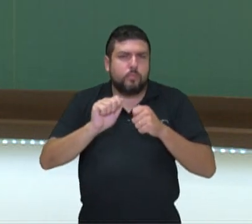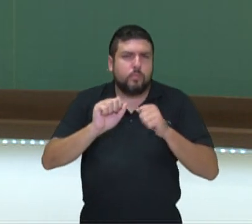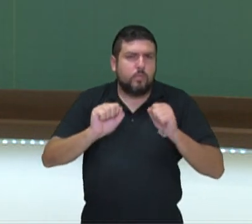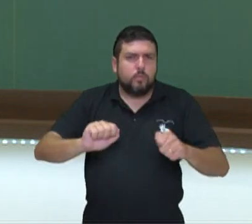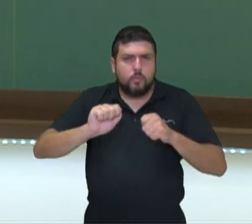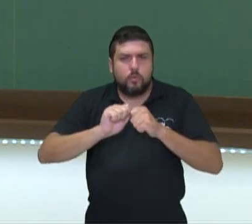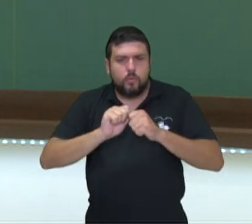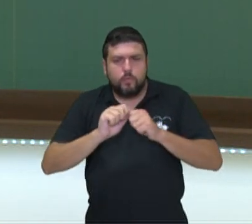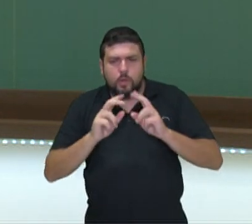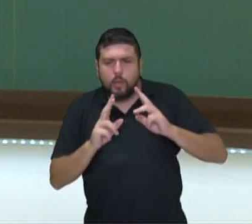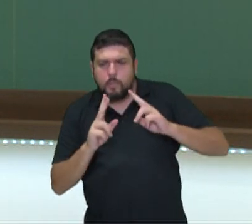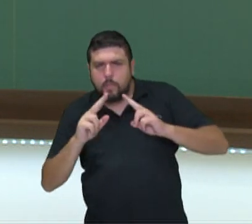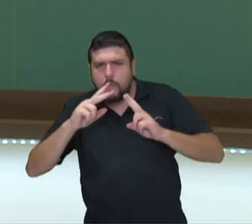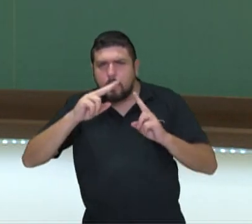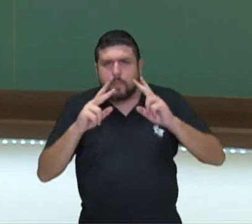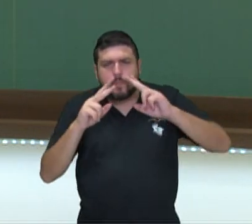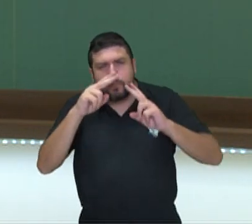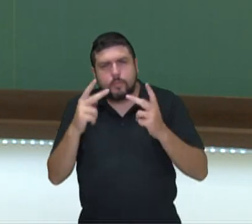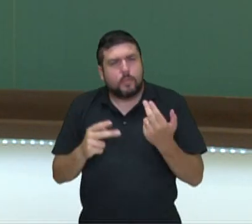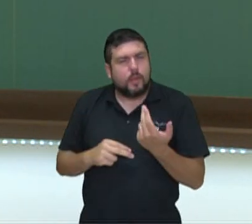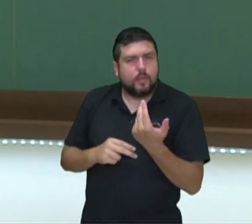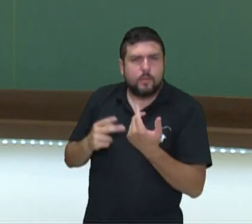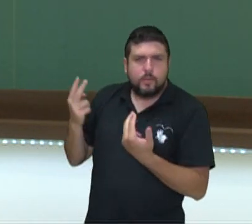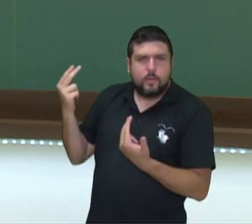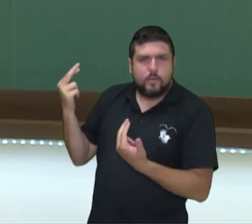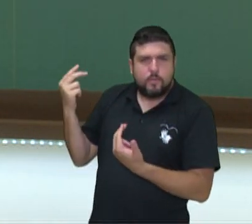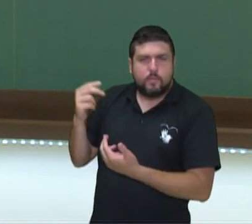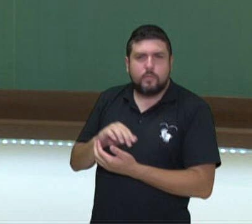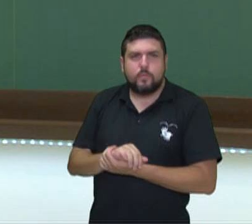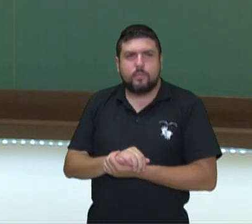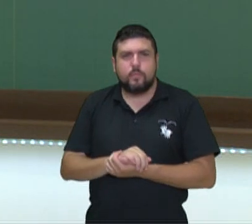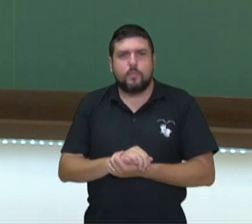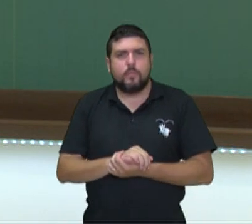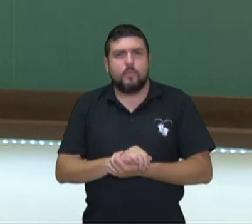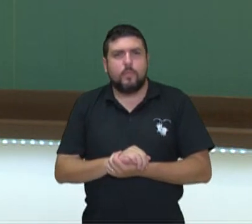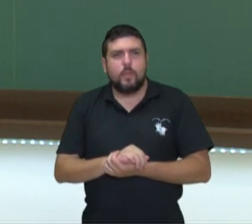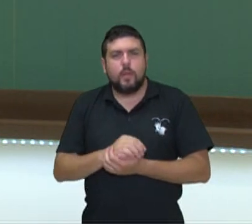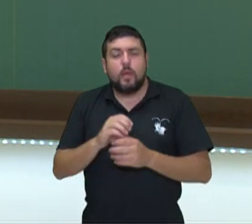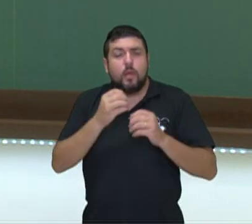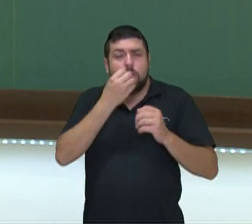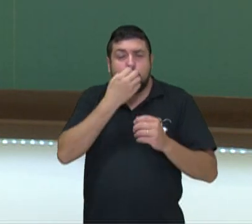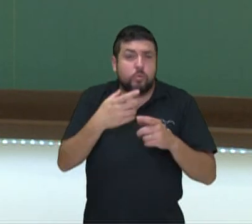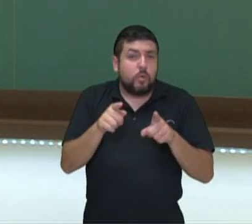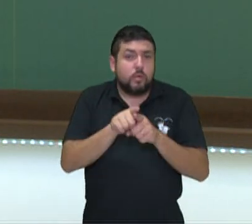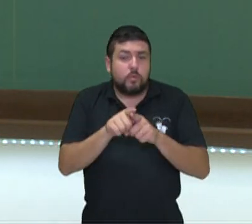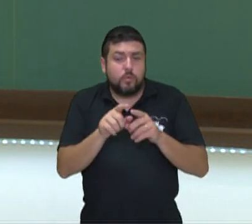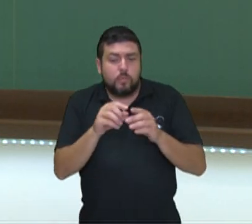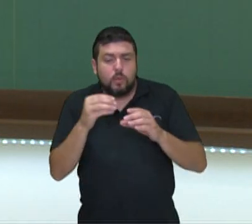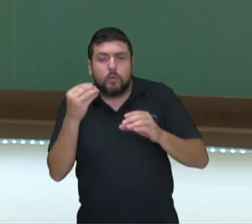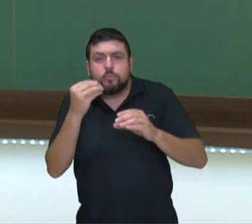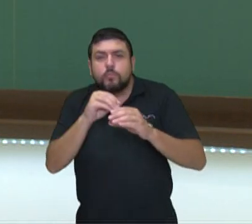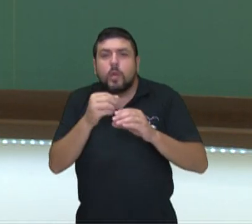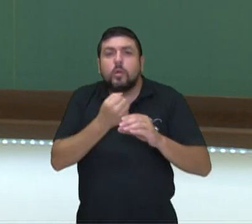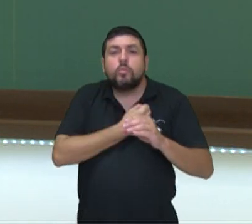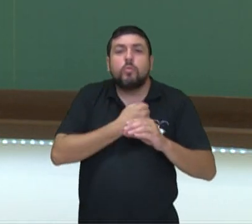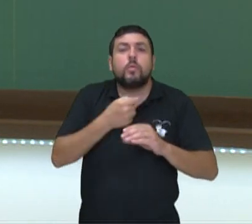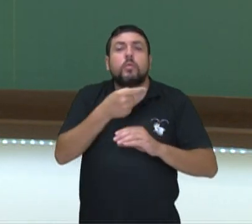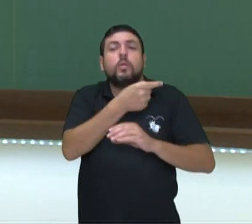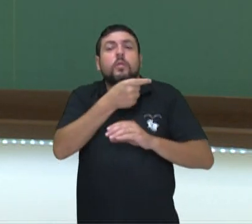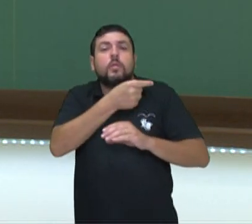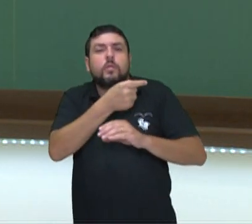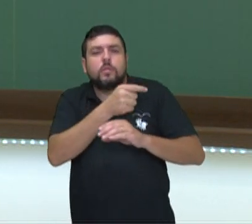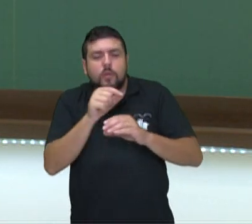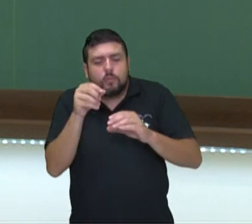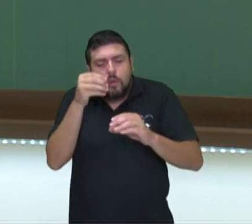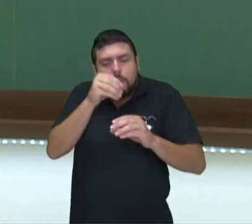que tem mais faces. Vai ficar legal se você colocar valores negativos numa dessas faces, coloca ali uma etiquetinha por cima,